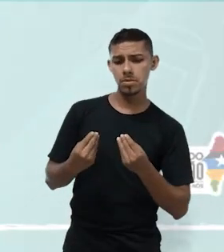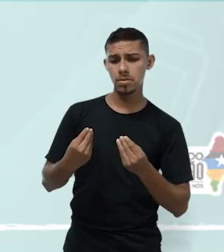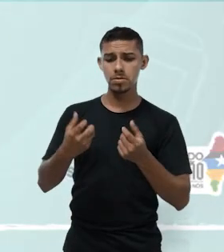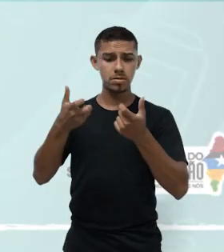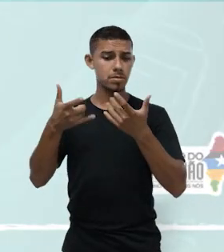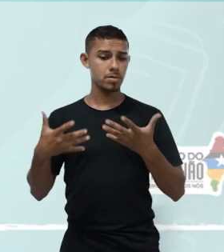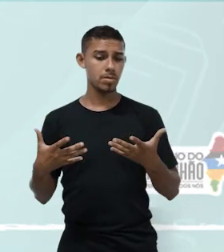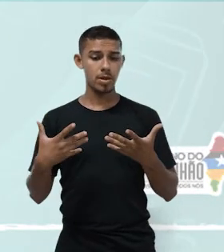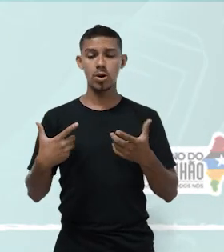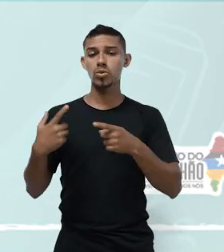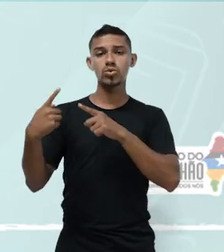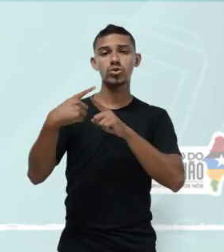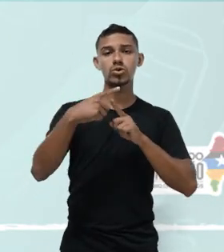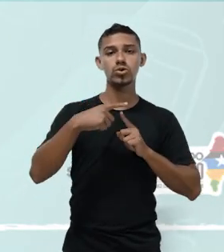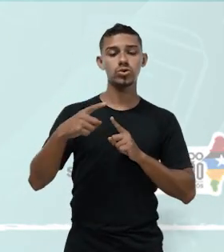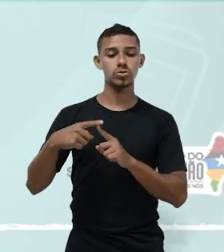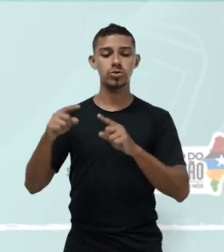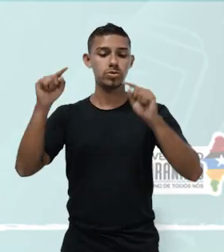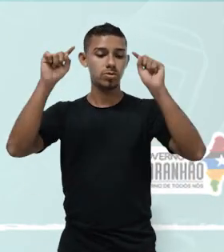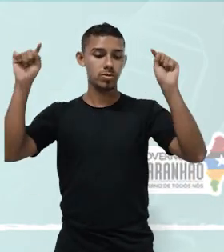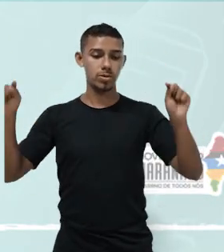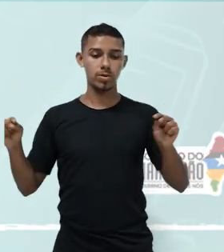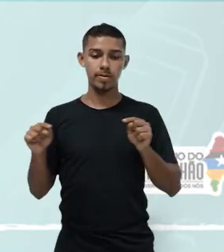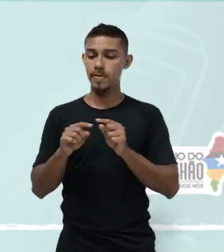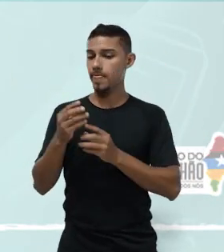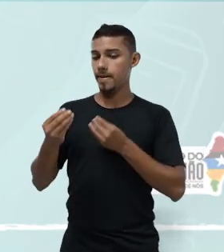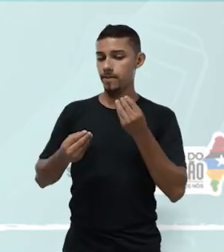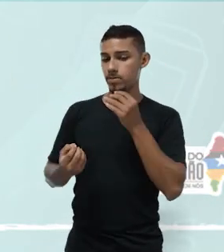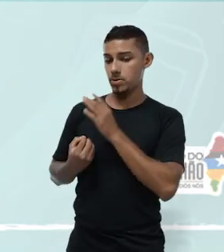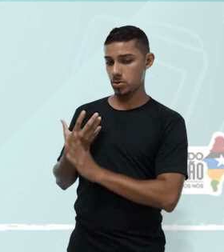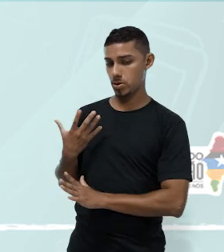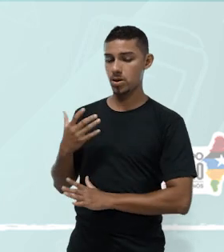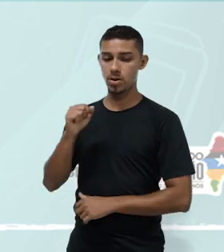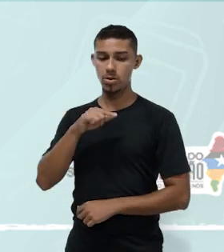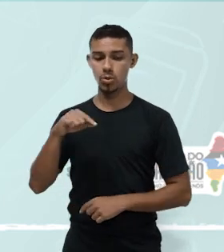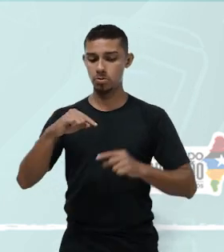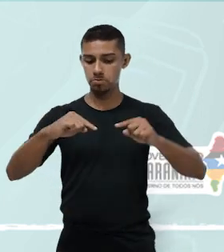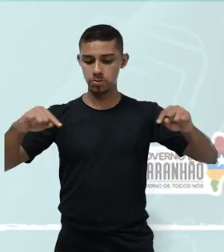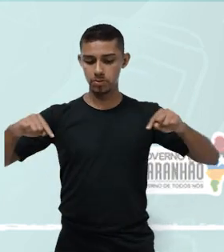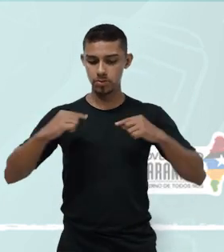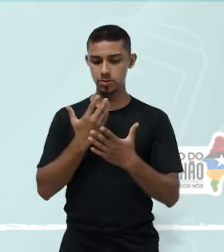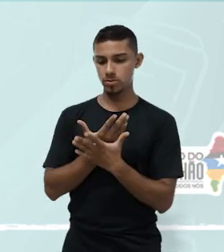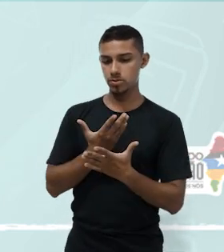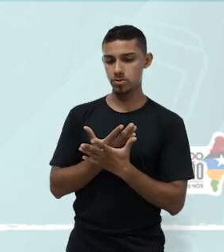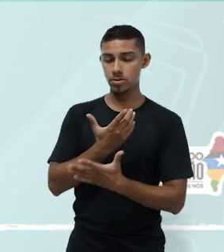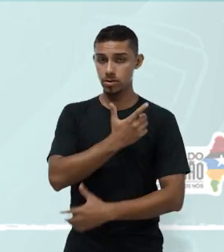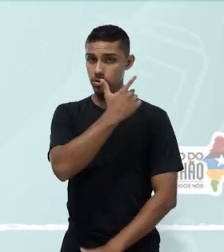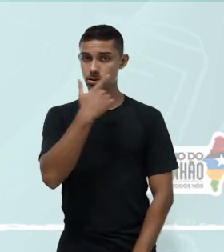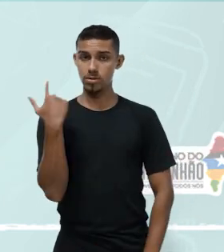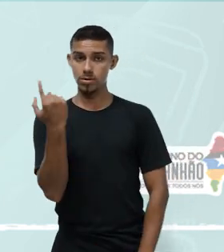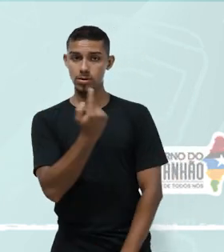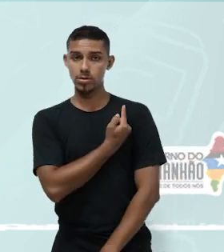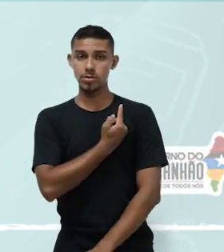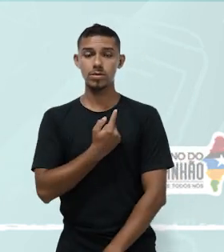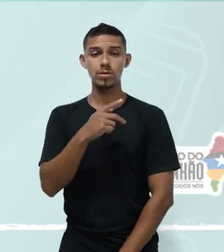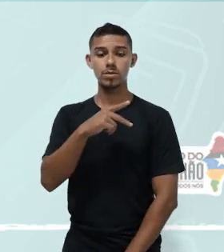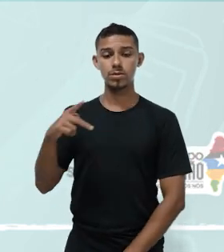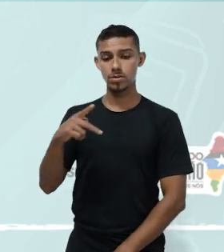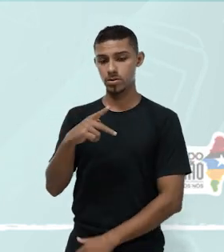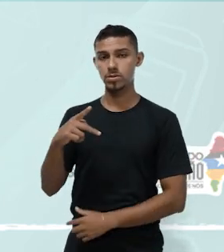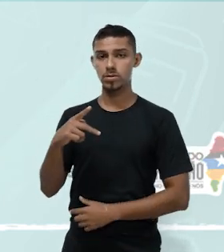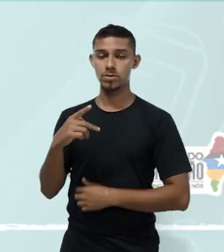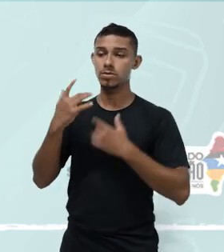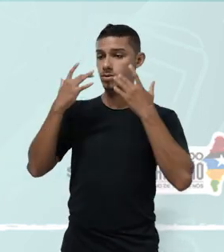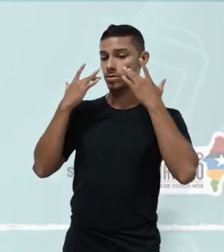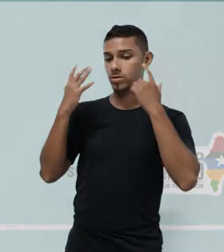e como eles são construídos. Por quê? Toda vez que a gente coloca em sala de aula, um de nós que é professor de arte, ou até da área de literatura